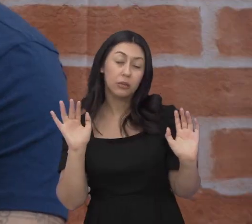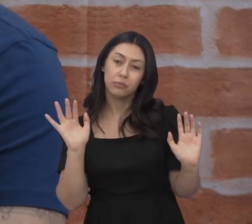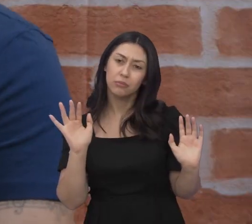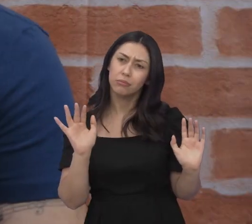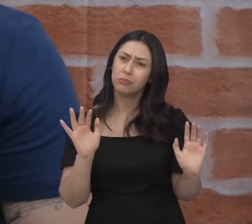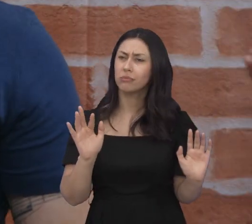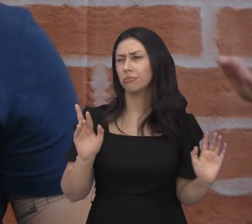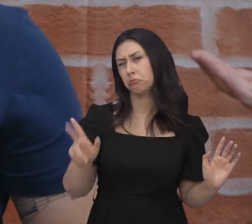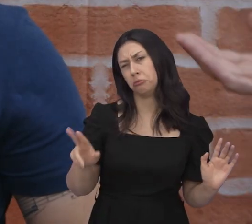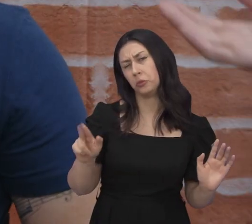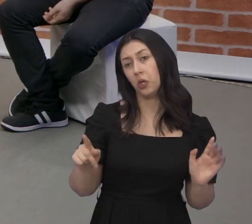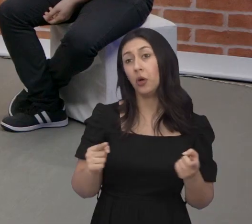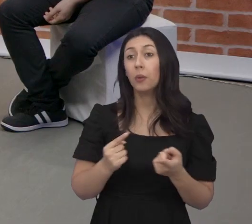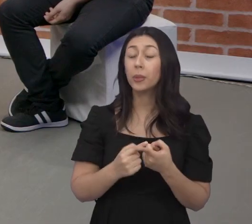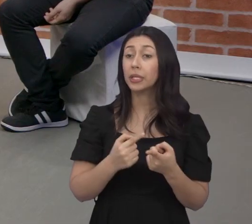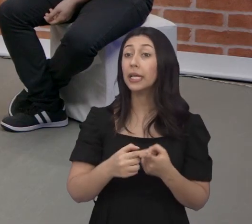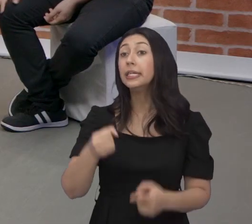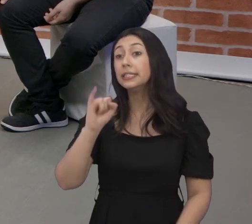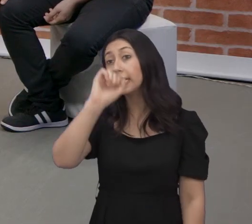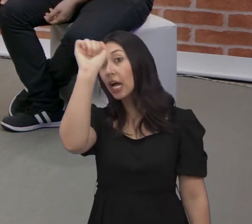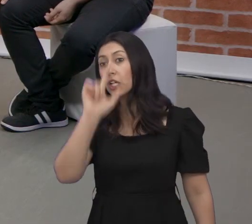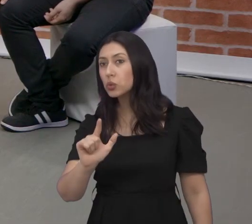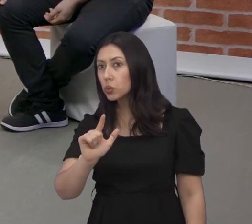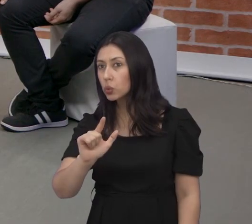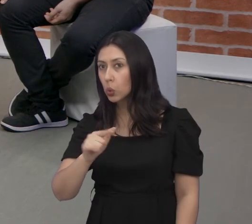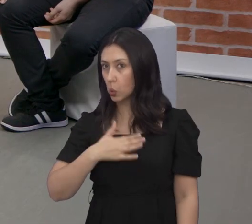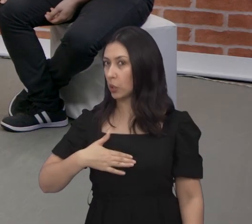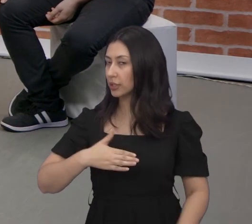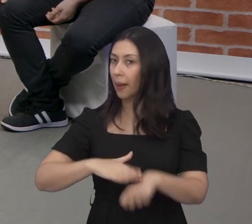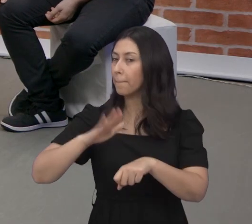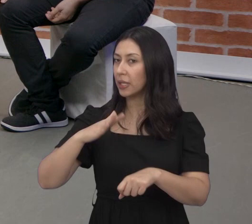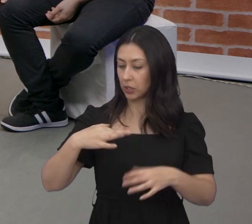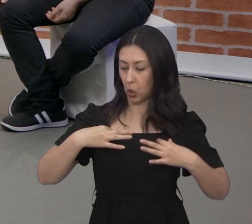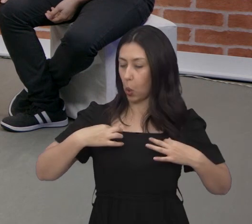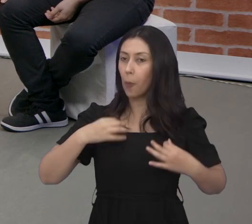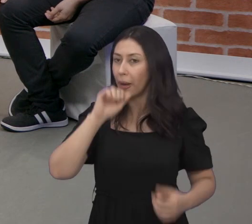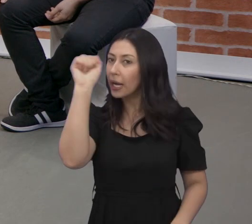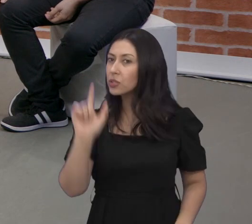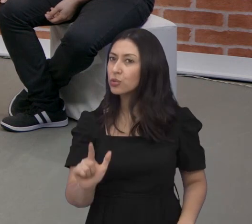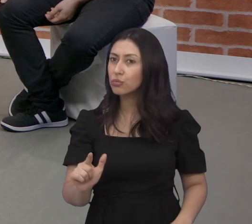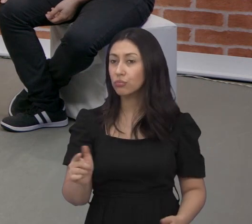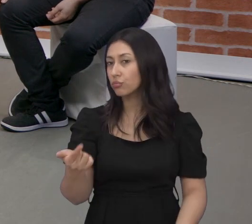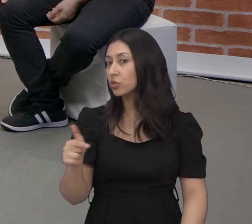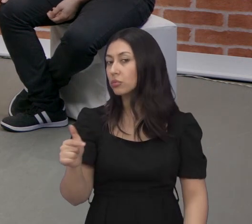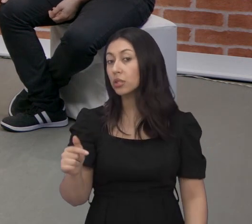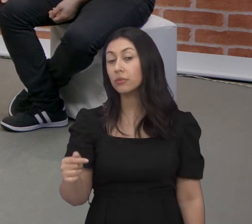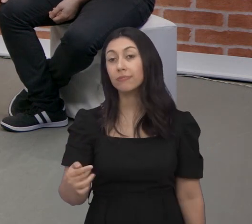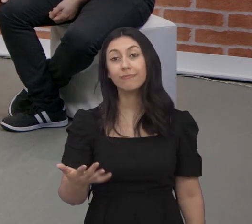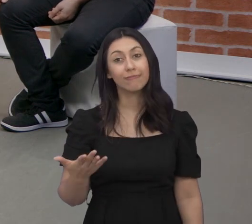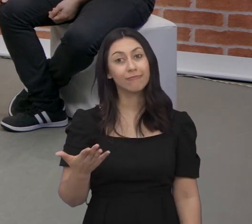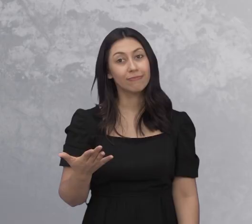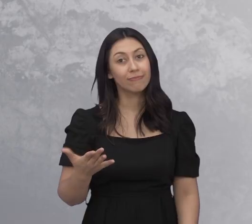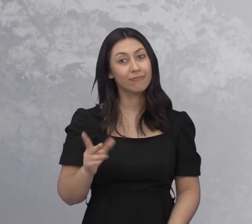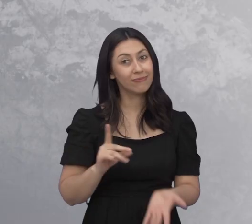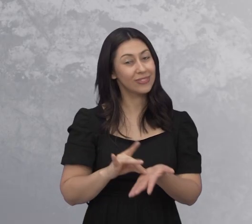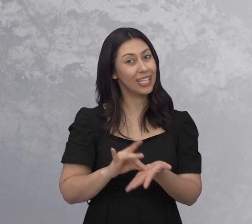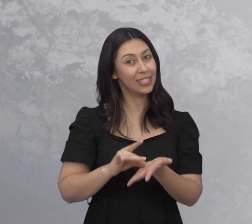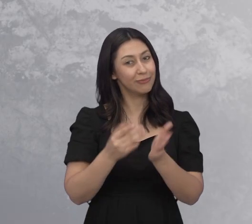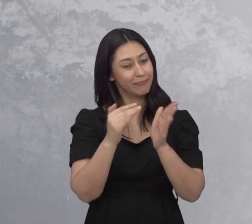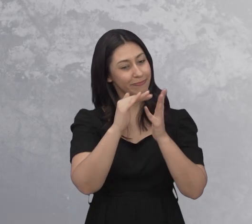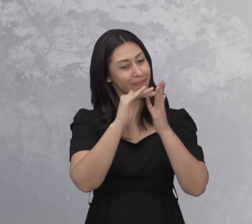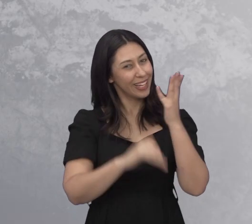Não necessariamente. Se fosse azul a cor favorita dele, ele tinha um azul ali na roupa dele, só tem verde e vermelho. Pois é, olha aí. Eliminei